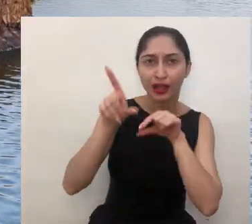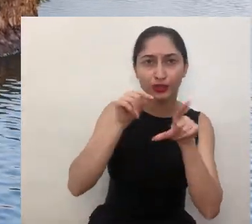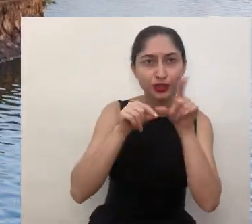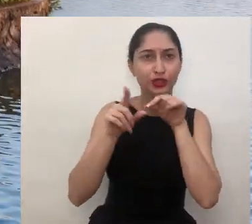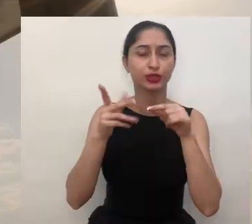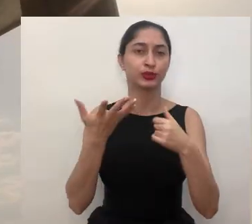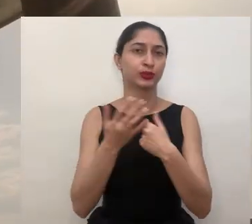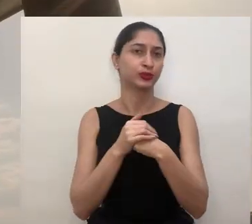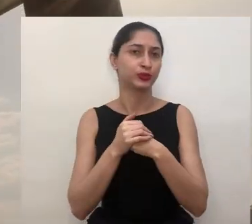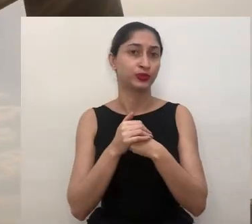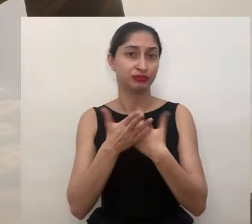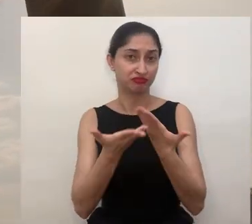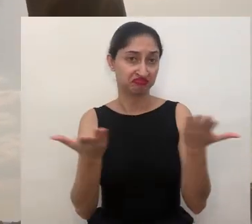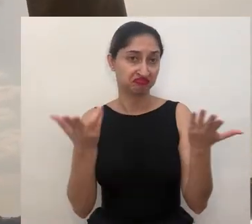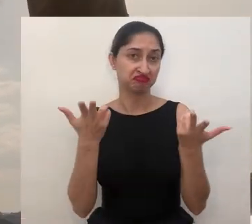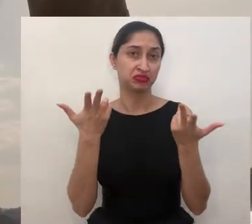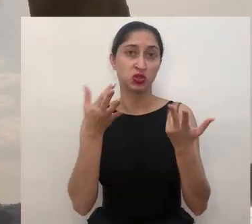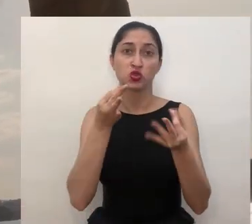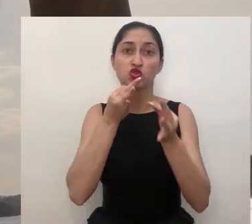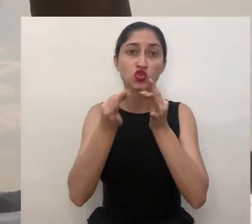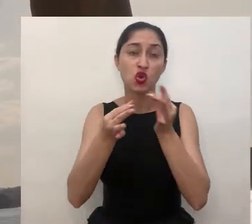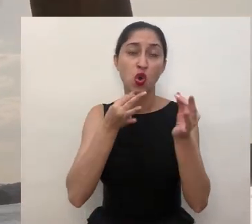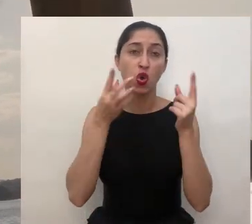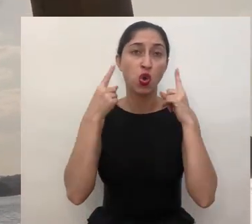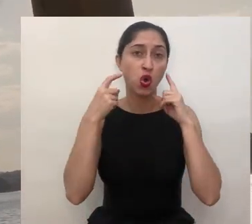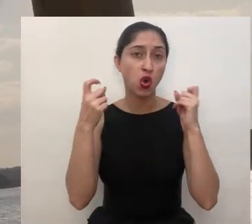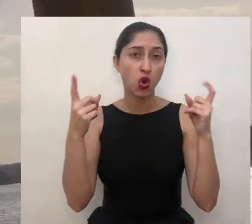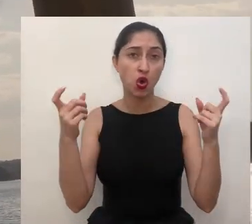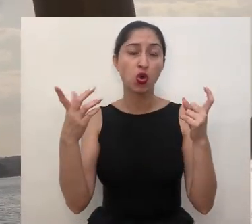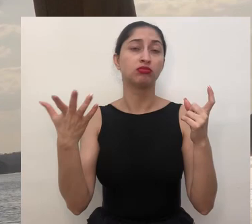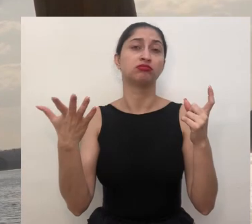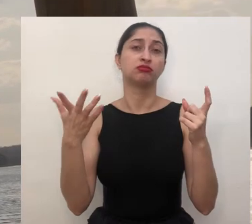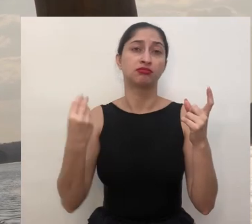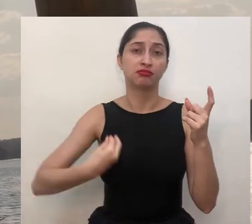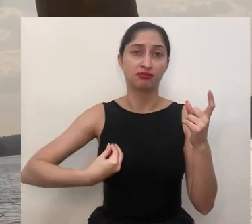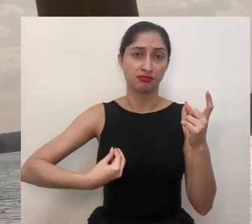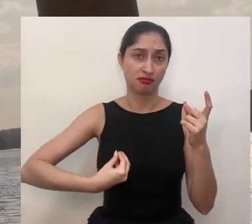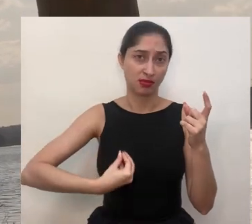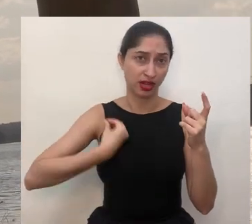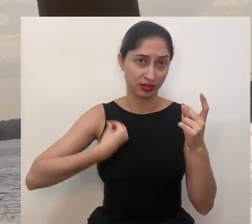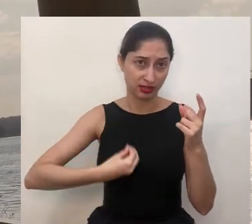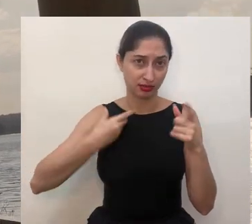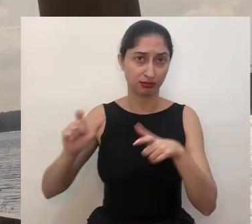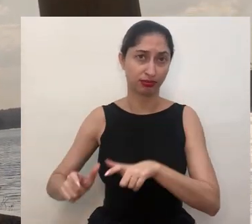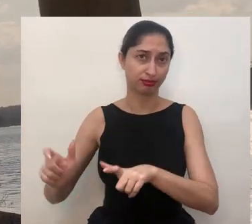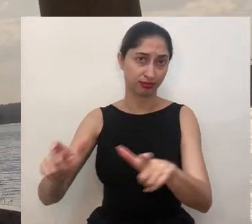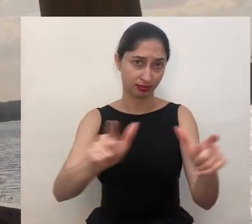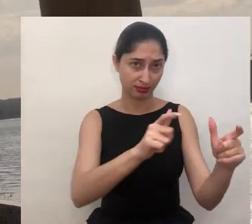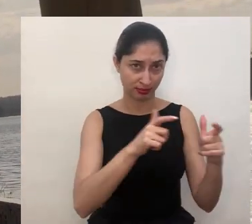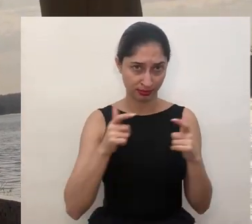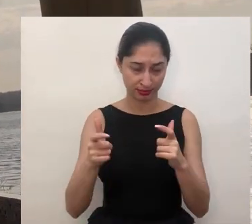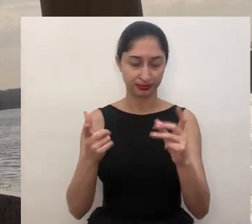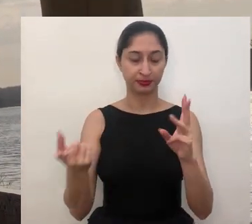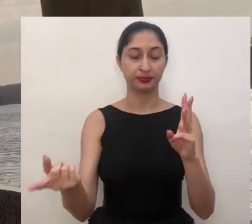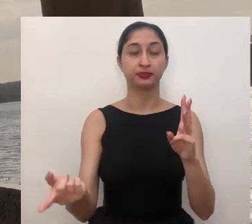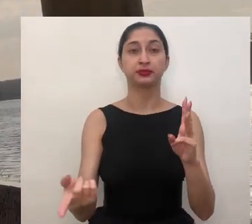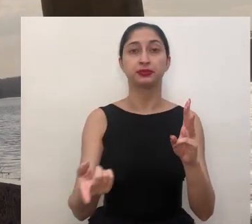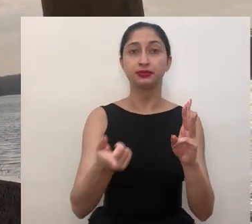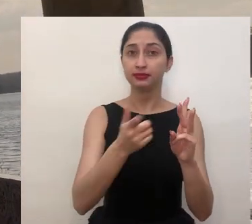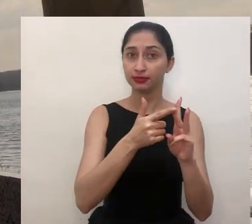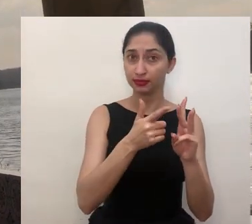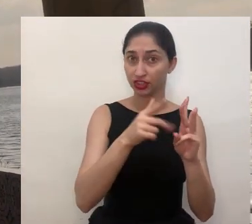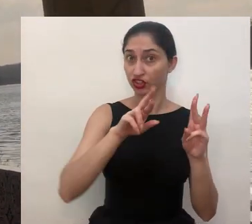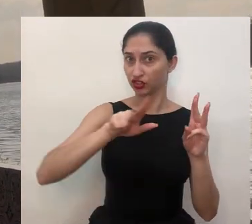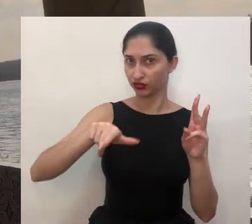E geralmente esses sons eles marcam muito profundamente as comunidades dessas paisagens. Já por outro lado, outro tipo